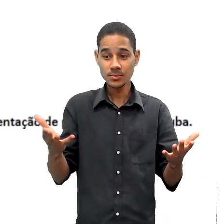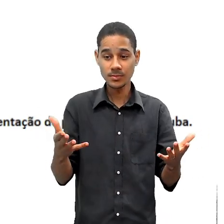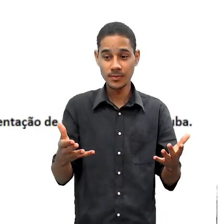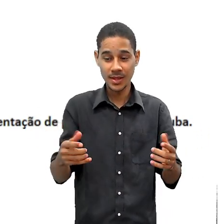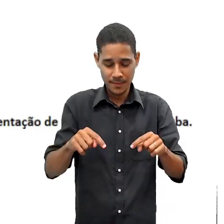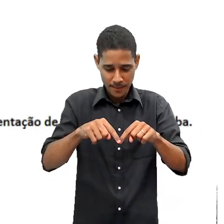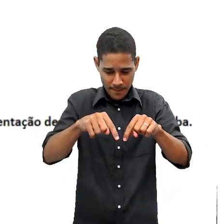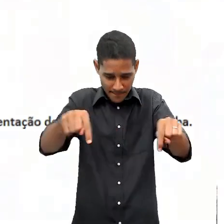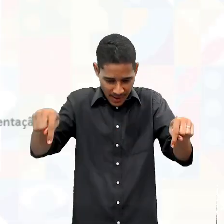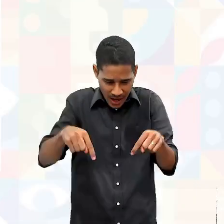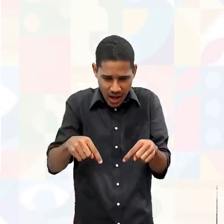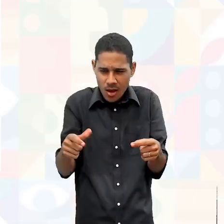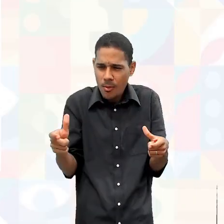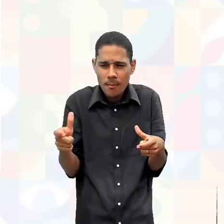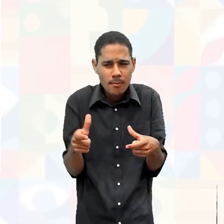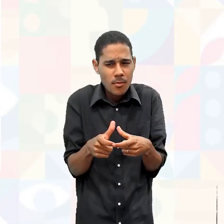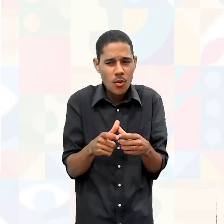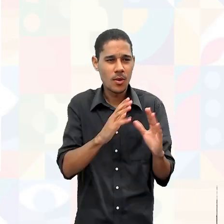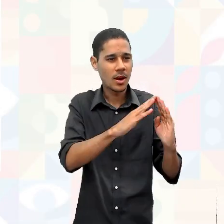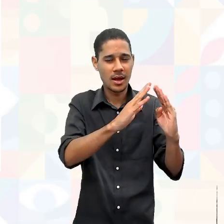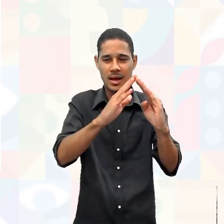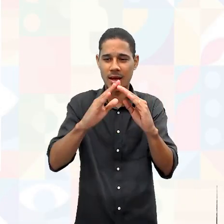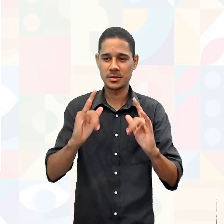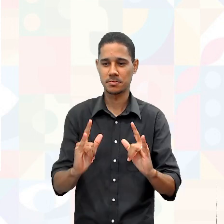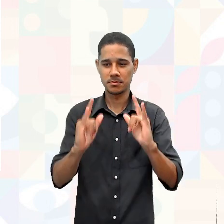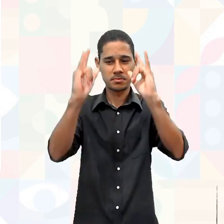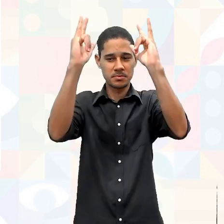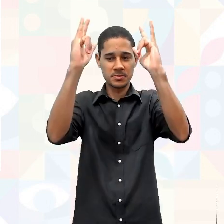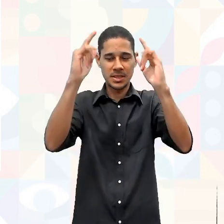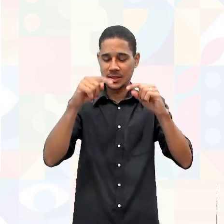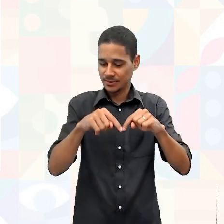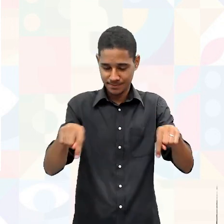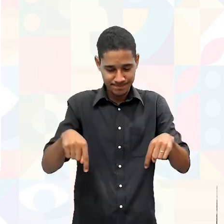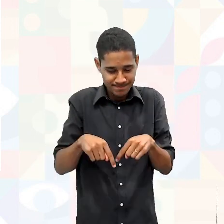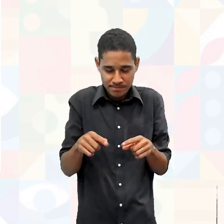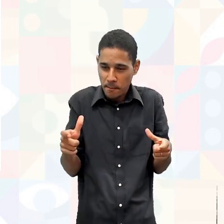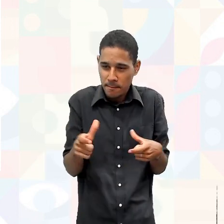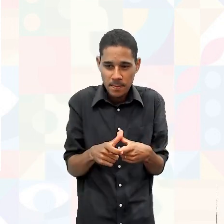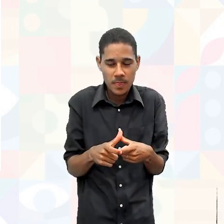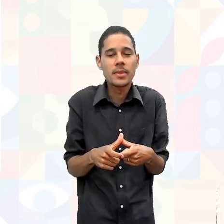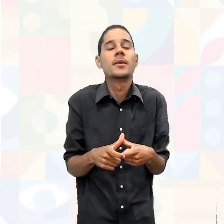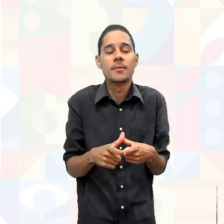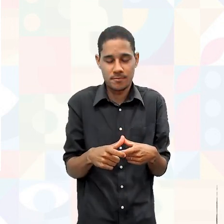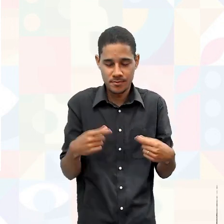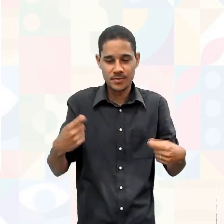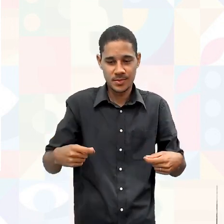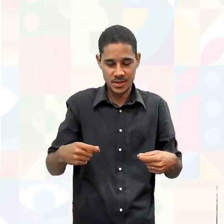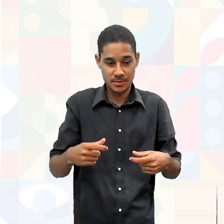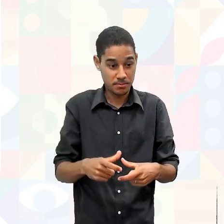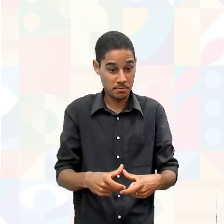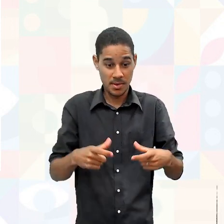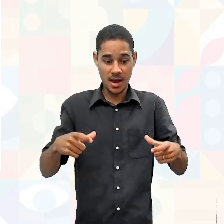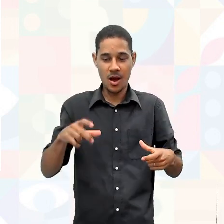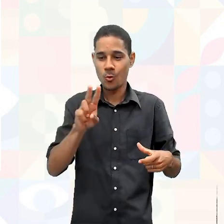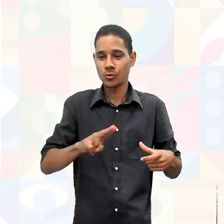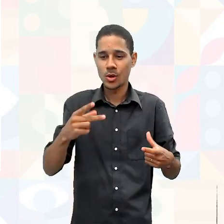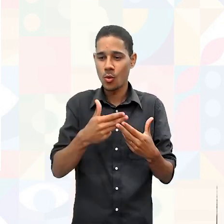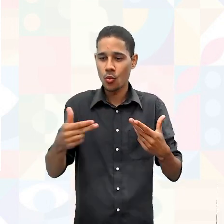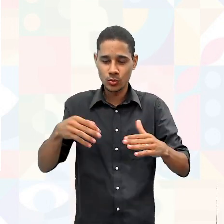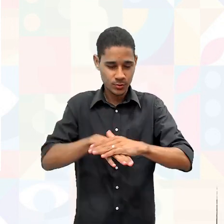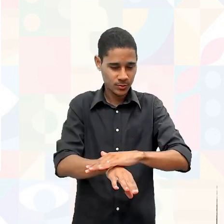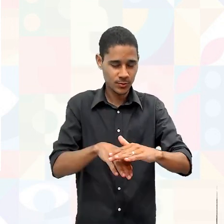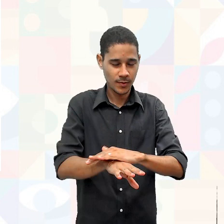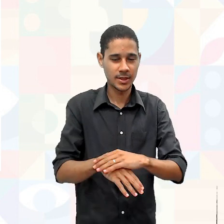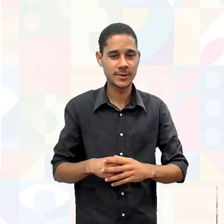muito reduzidos nas residências, nos apartamentos, e nós precisamos do máximo possível de espaço para colocarmos as nossas coisas, não é